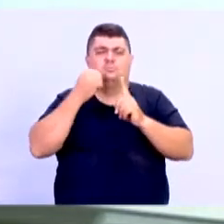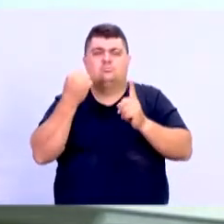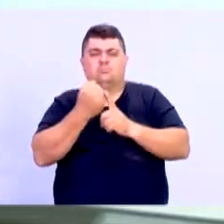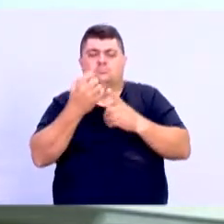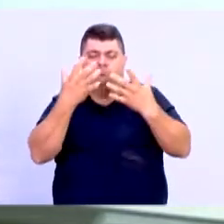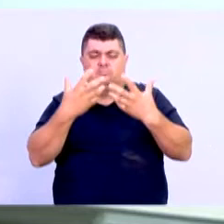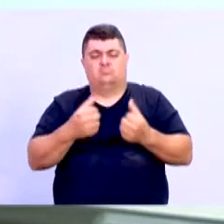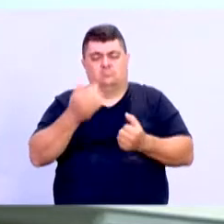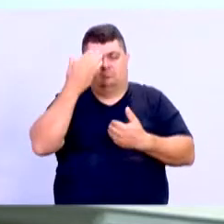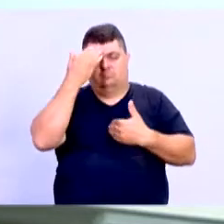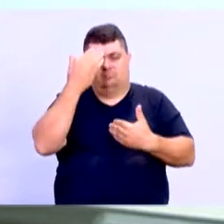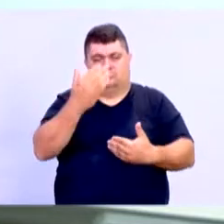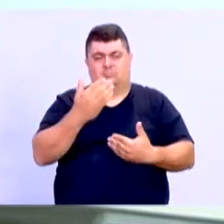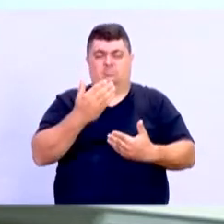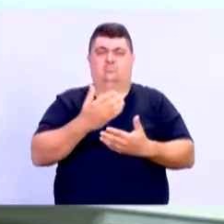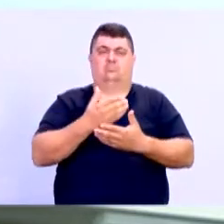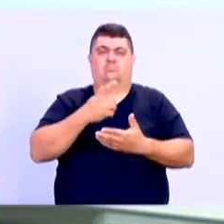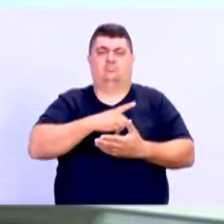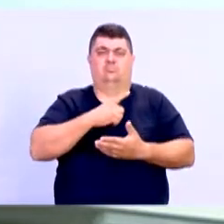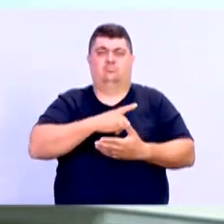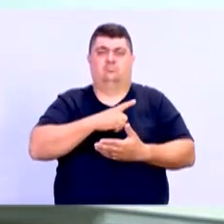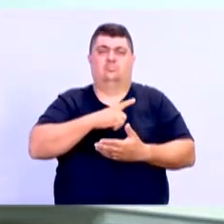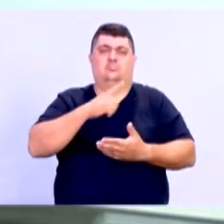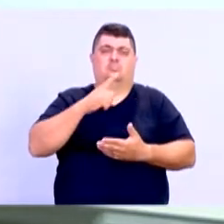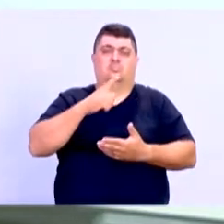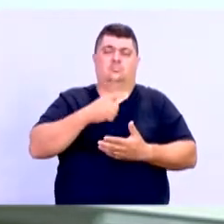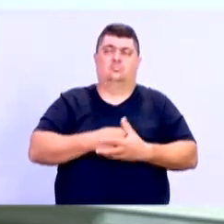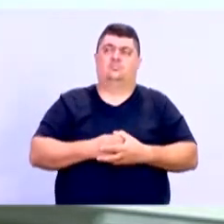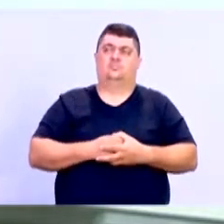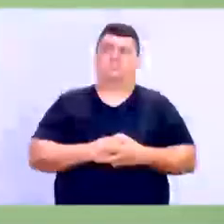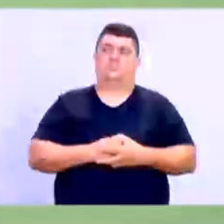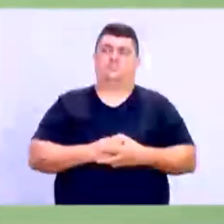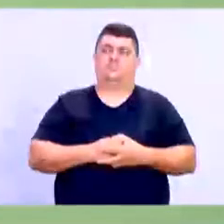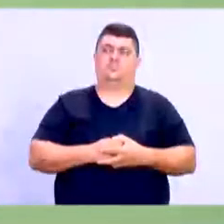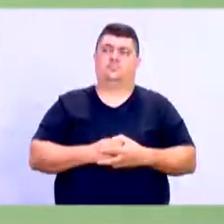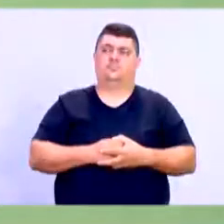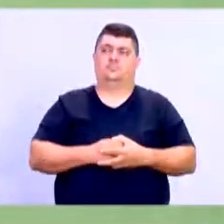sociedade se desenvolve, toda a sociedade agradece.